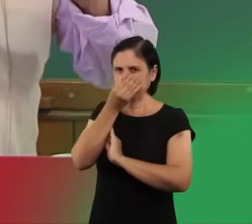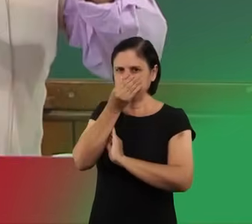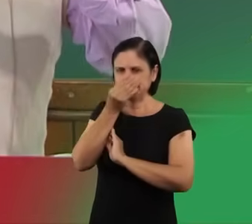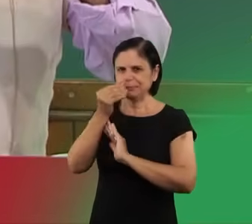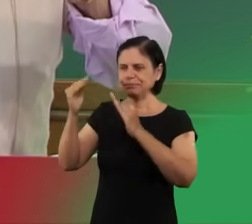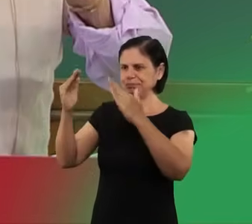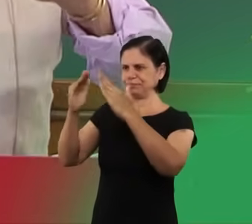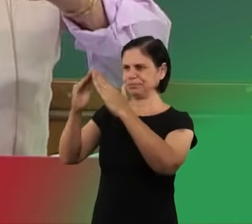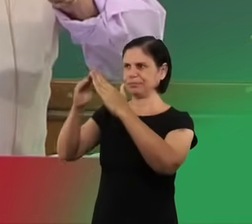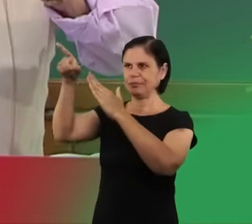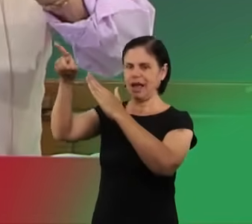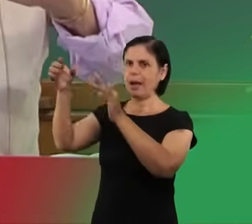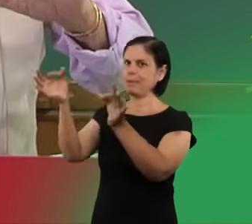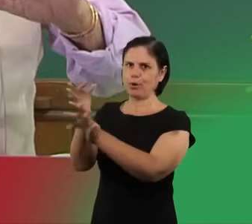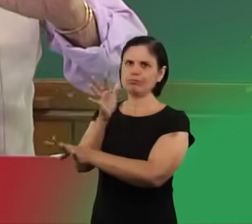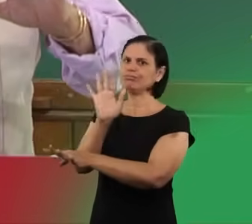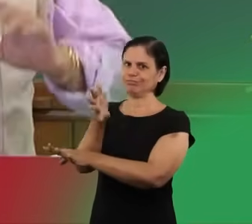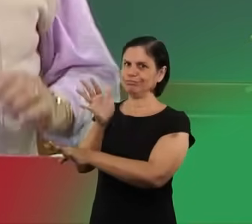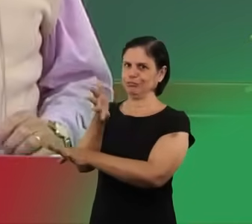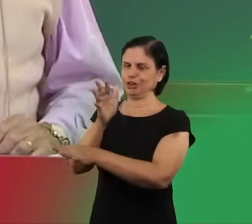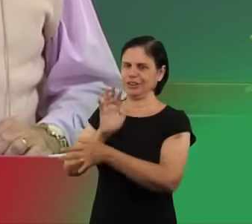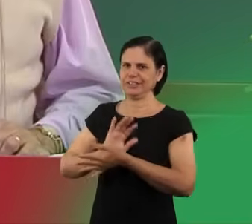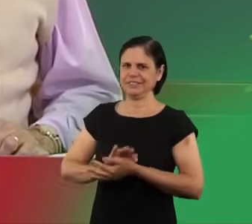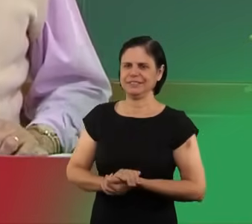Essa habitação já está pronta.